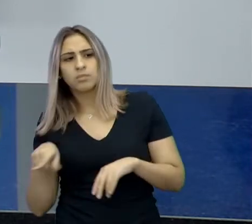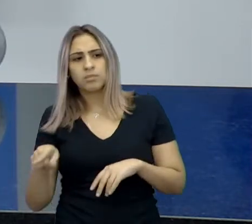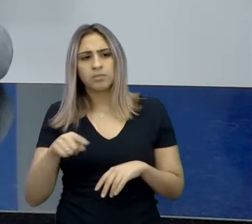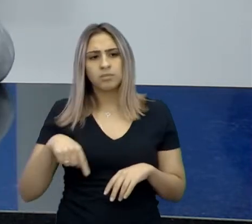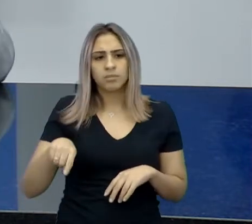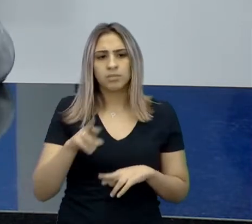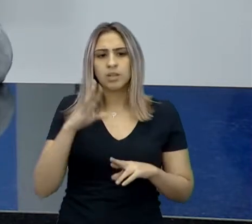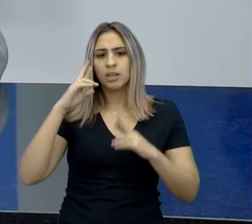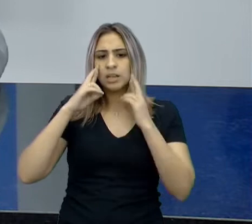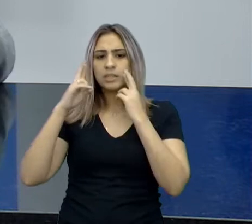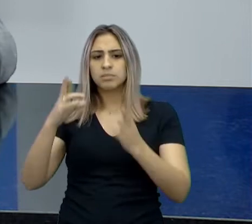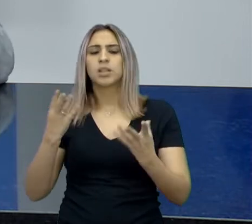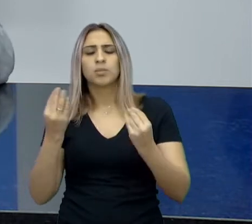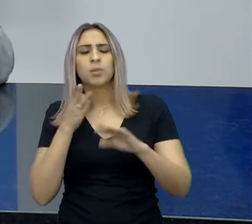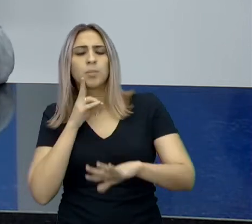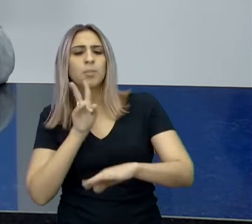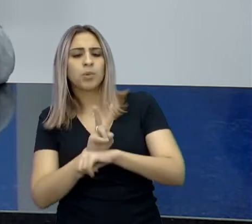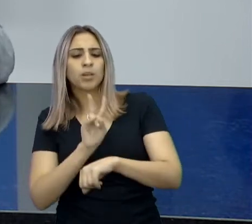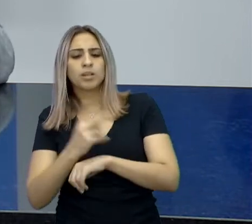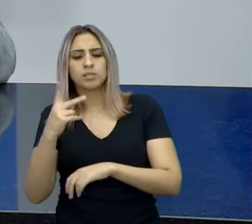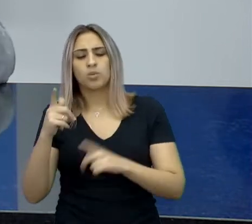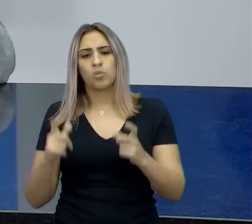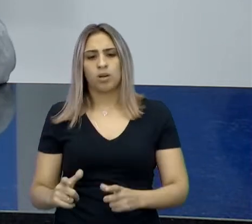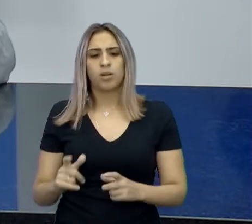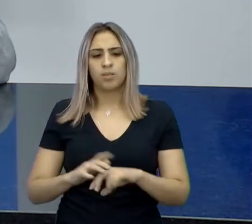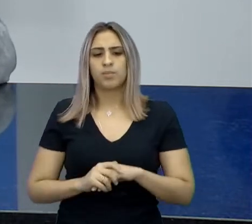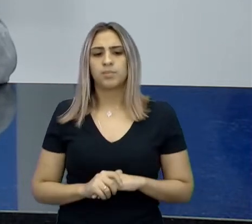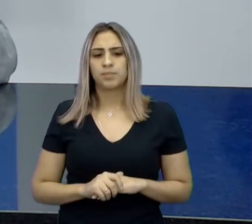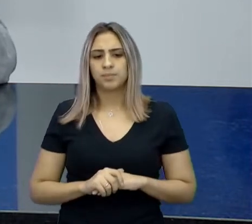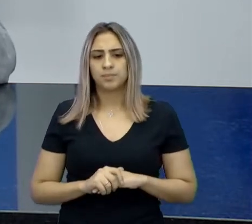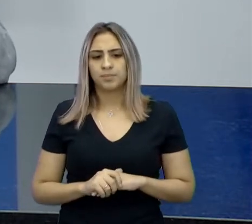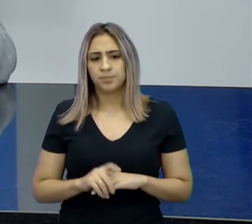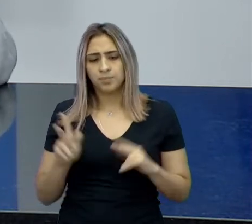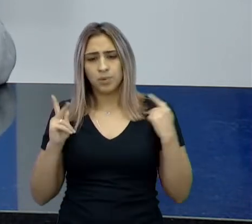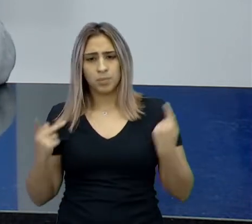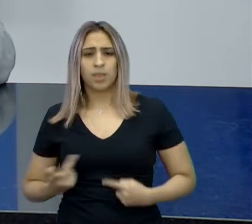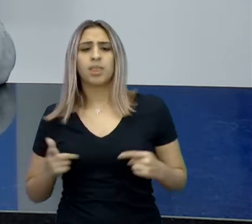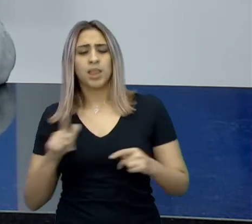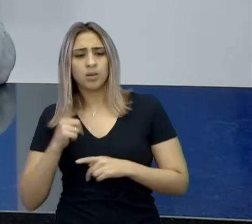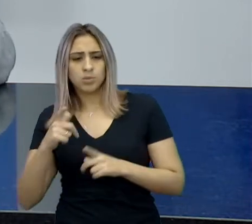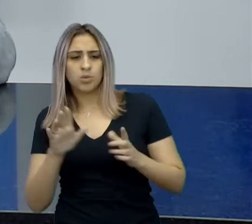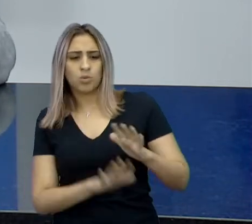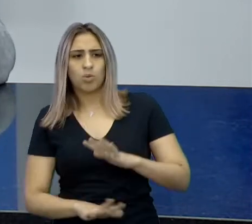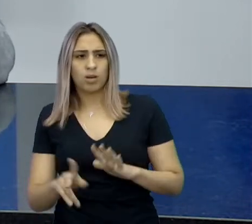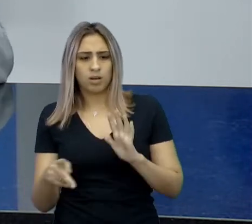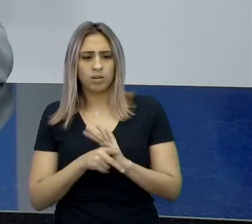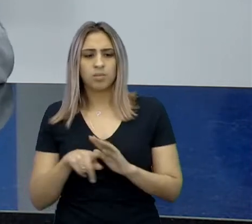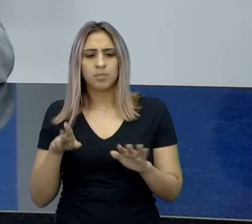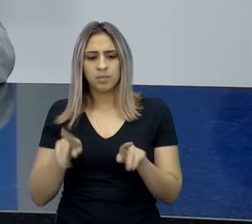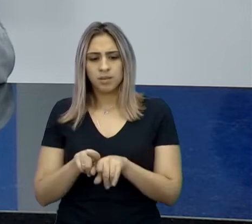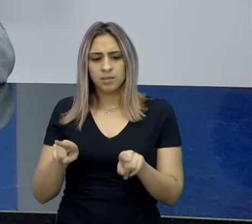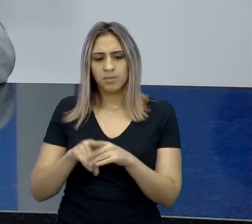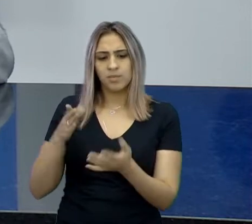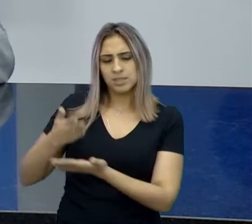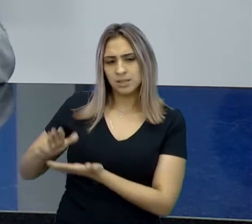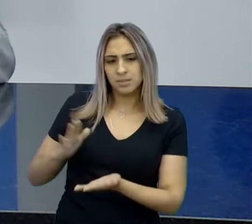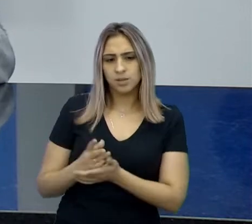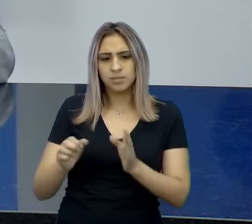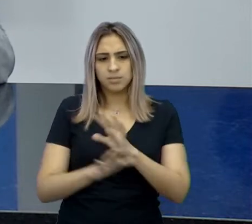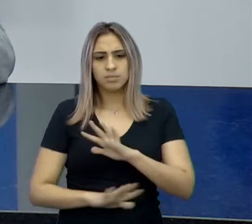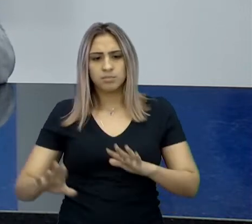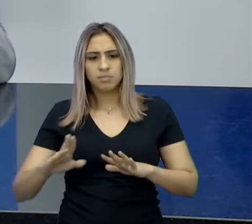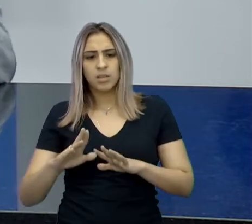eles respeitam, né, e protegem o seu espaço. O ser humano também tem o seu espaço, só que ele vai separar esse espaço